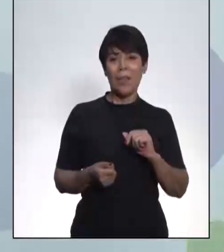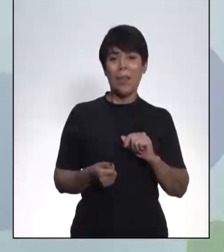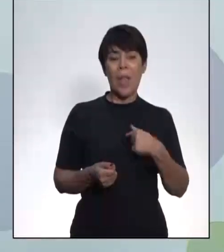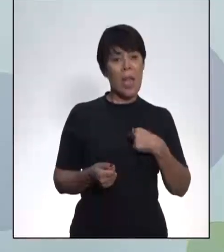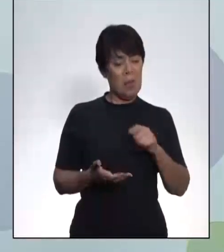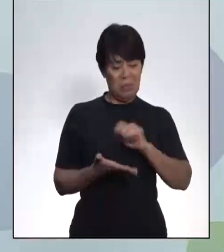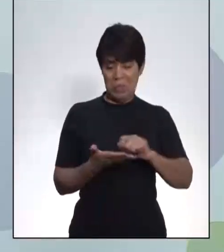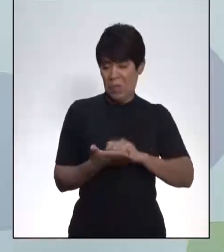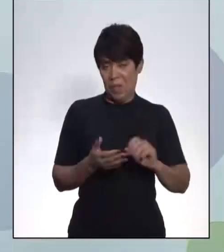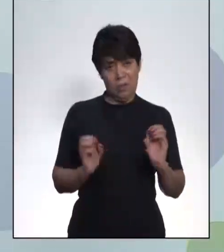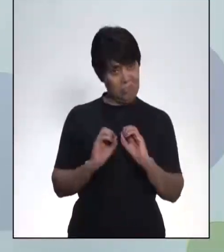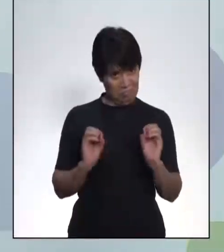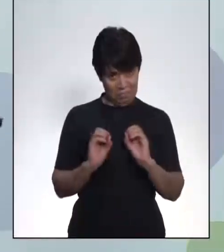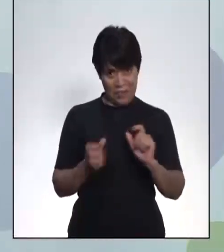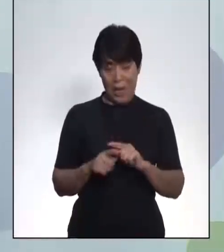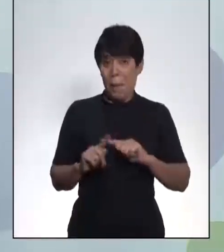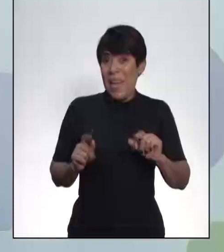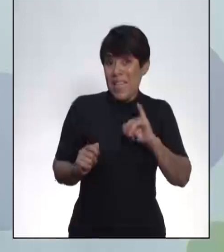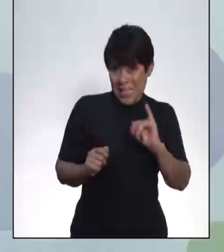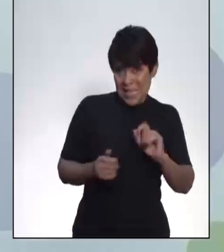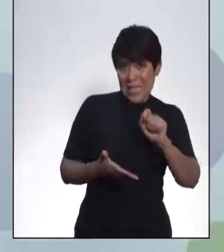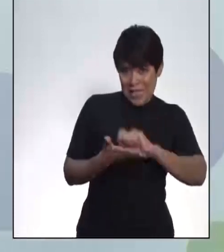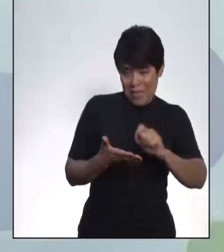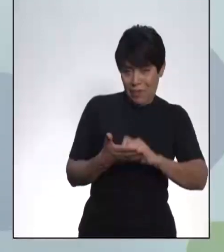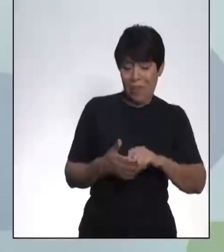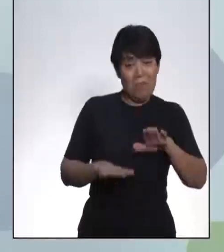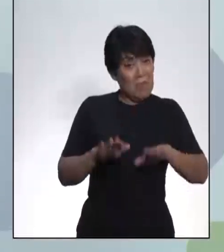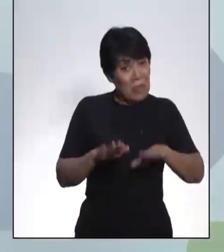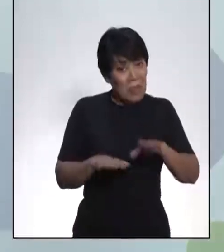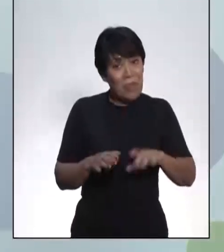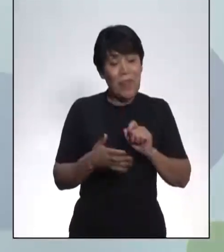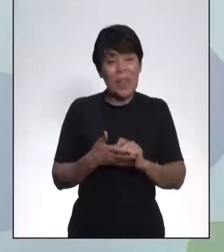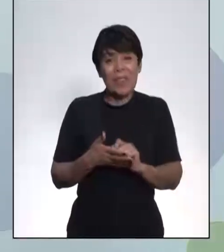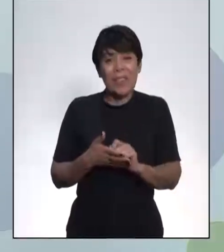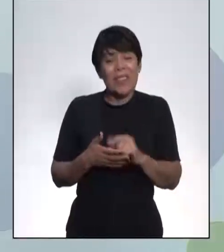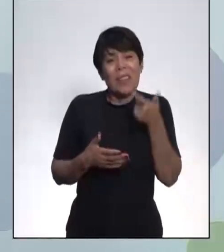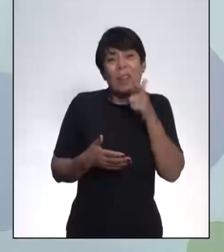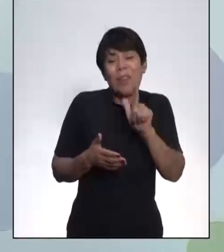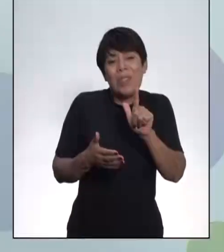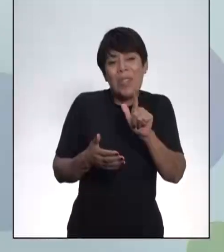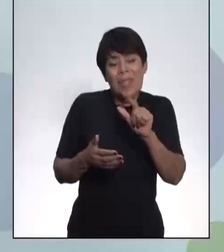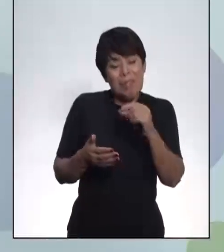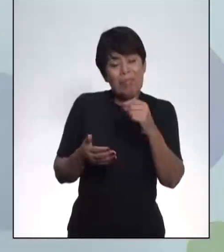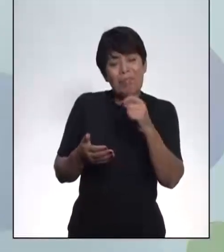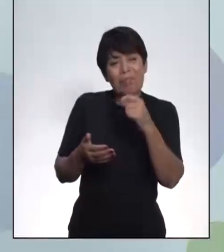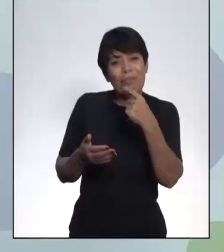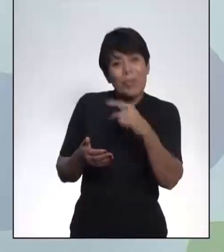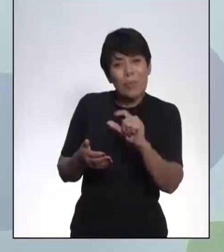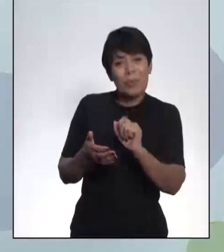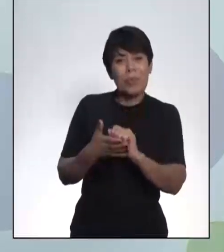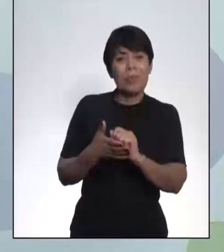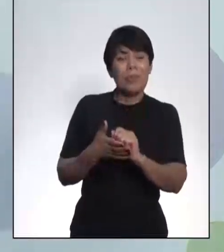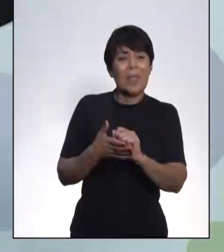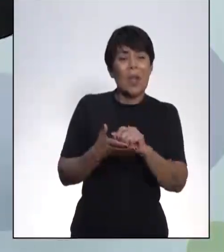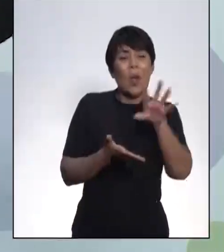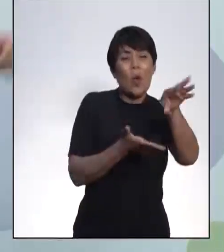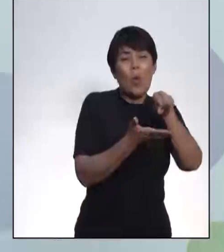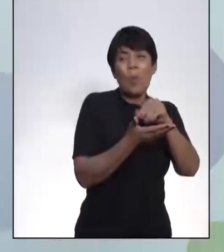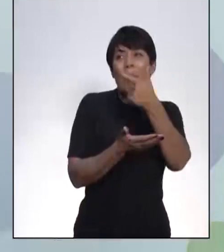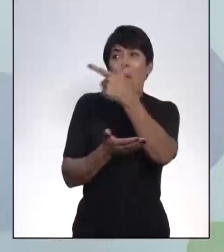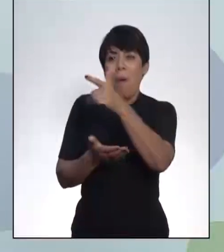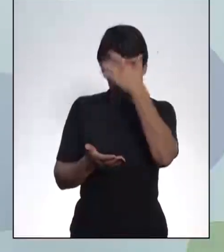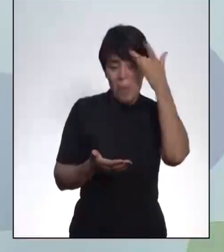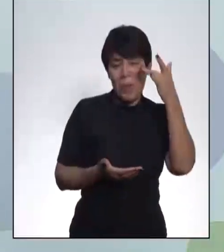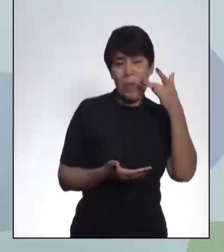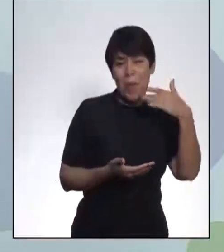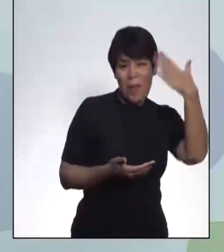escrevo. Né? Mas se eu escrevesse, com certeza ia ter um pouquinho, uma pincelada de Clarice Lispector, uma pincelada de